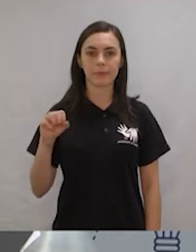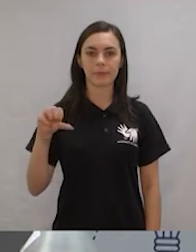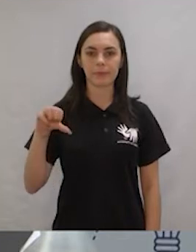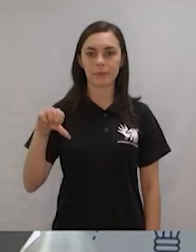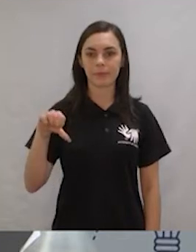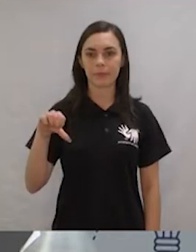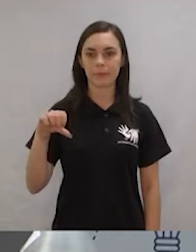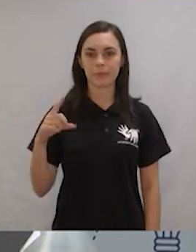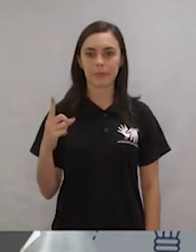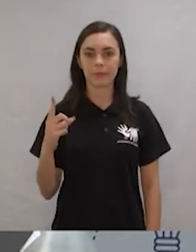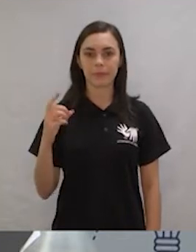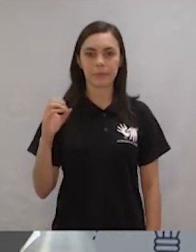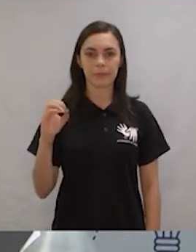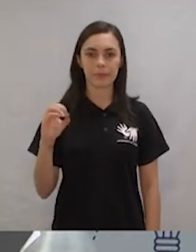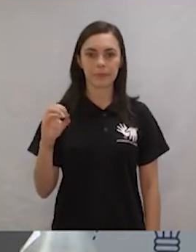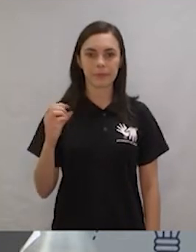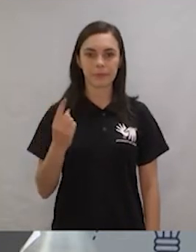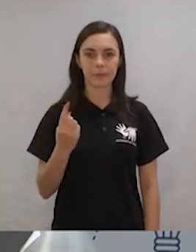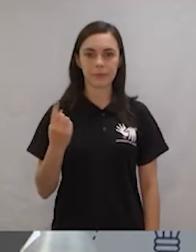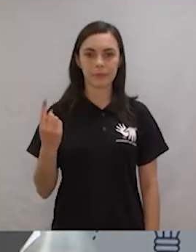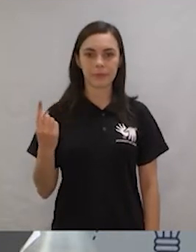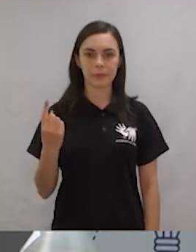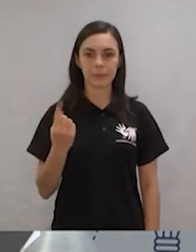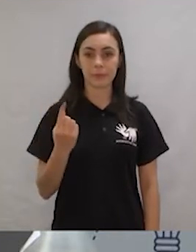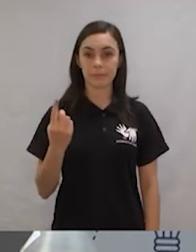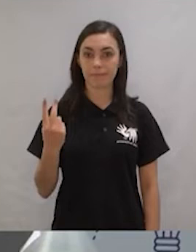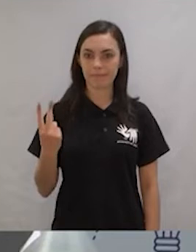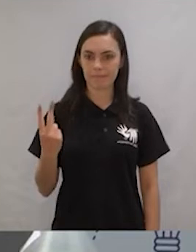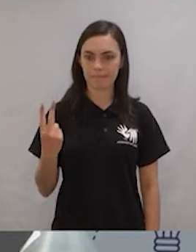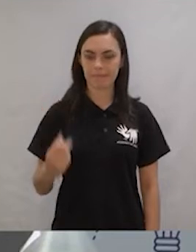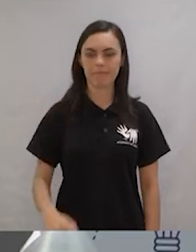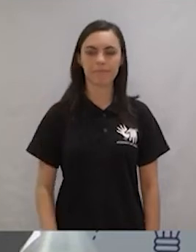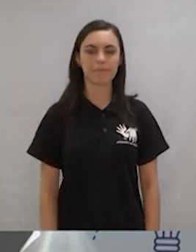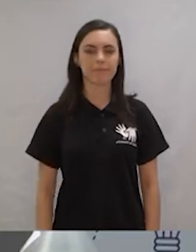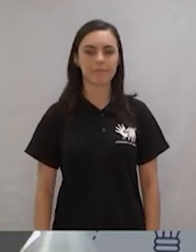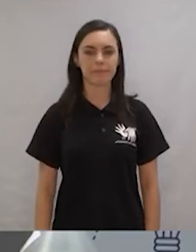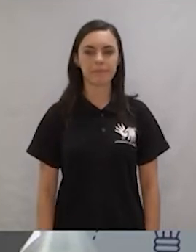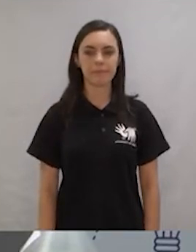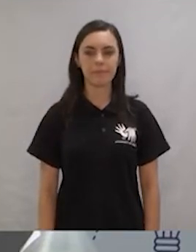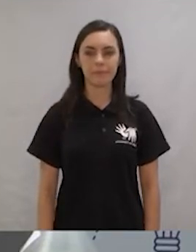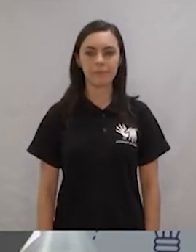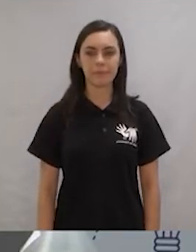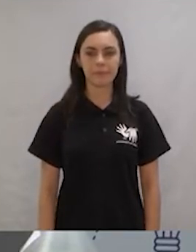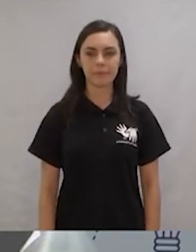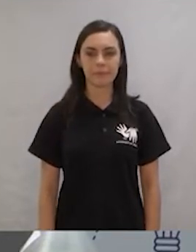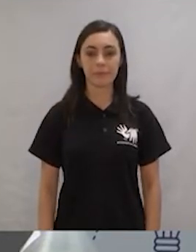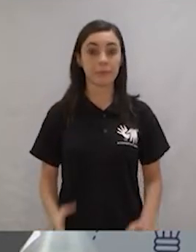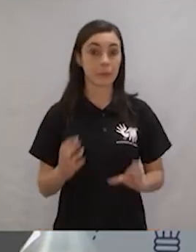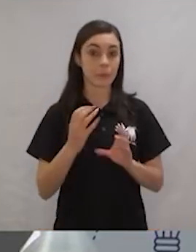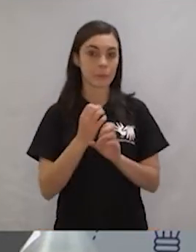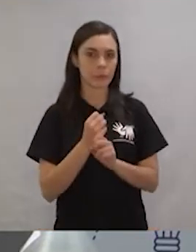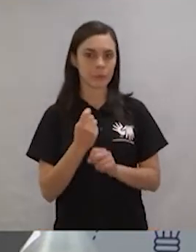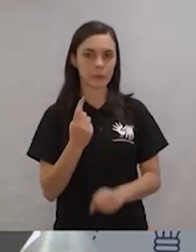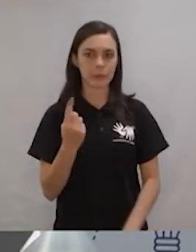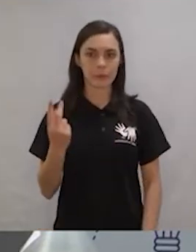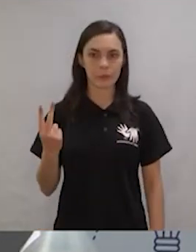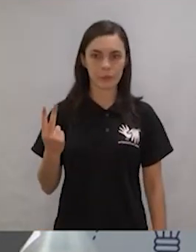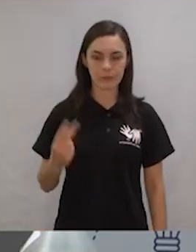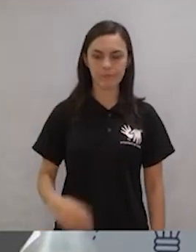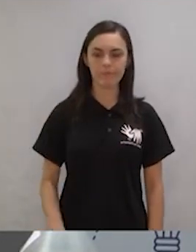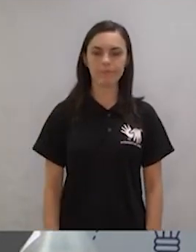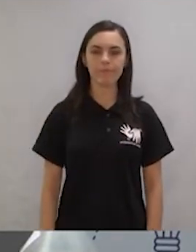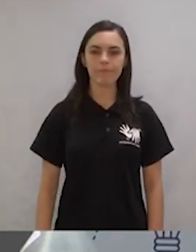7, 8, 9, 10, 11, 12. 12